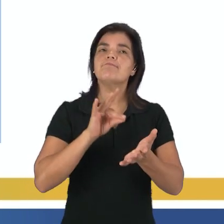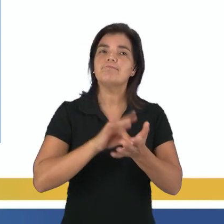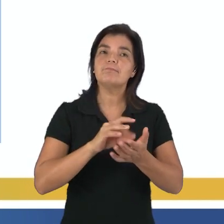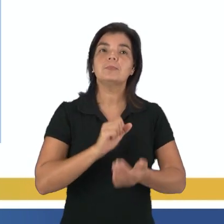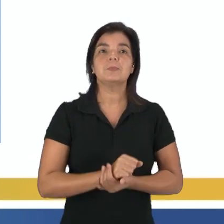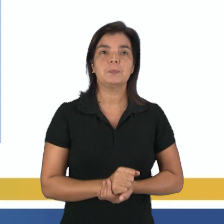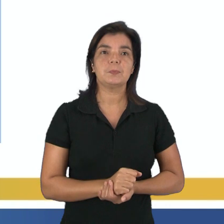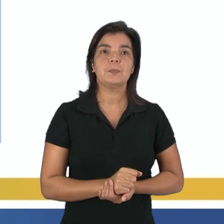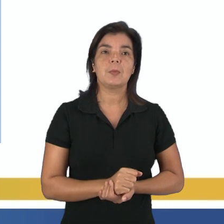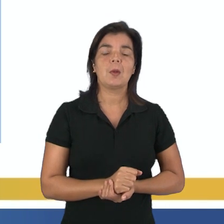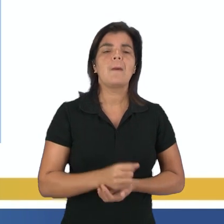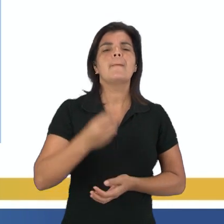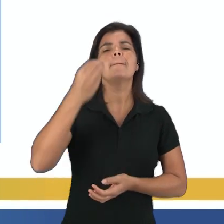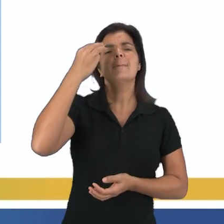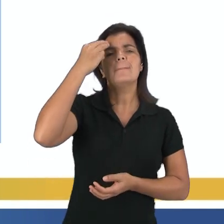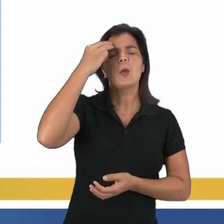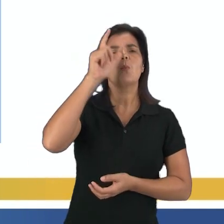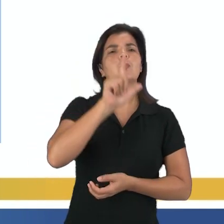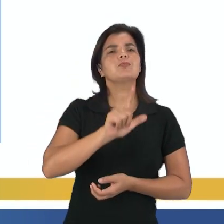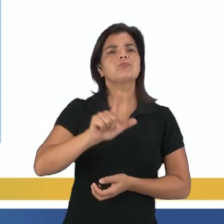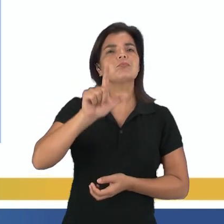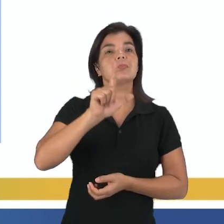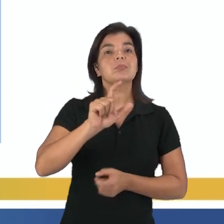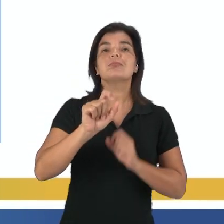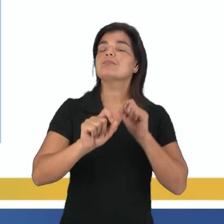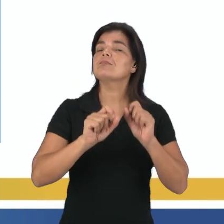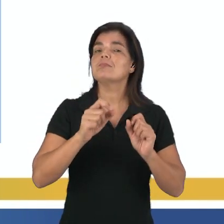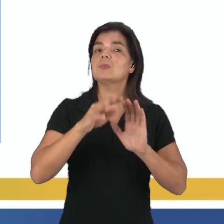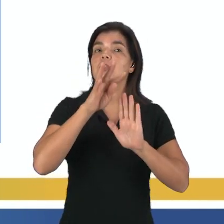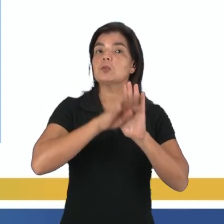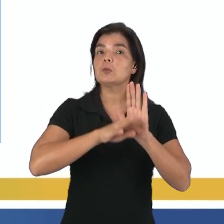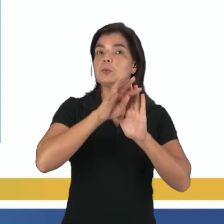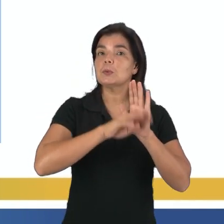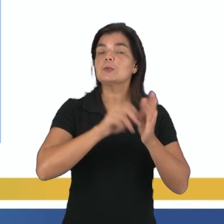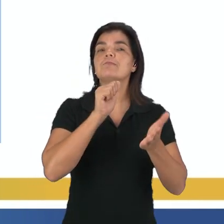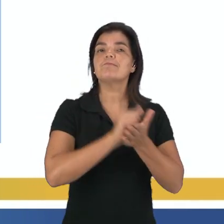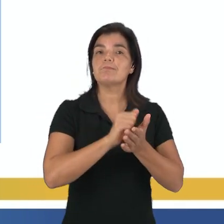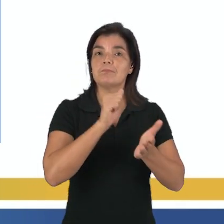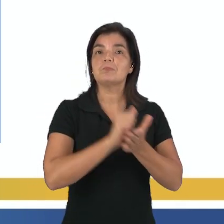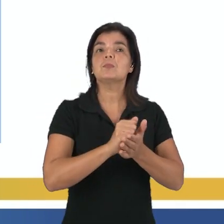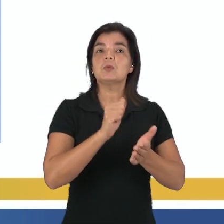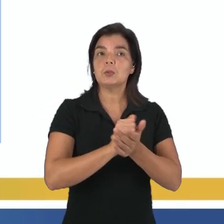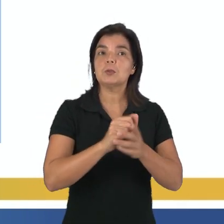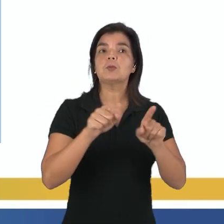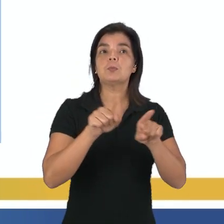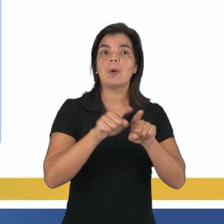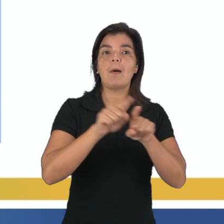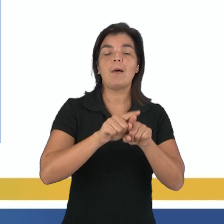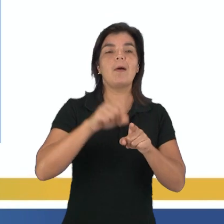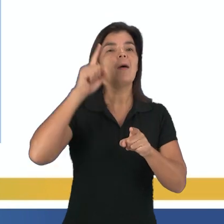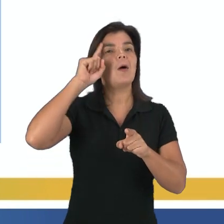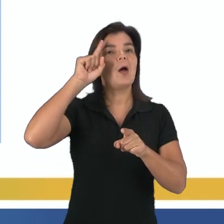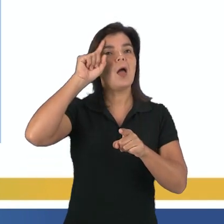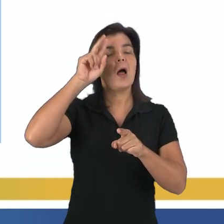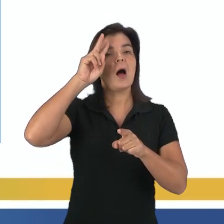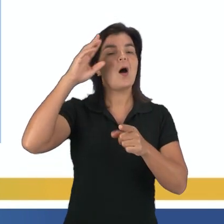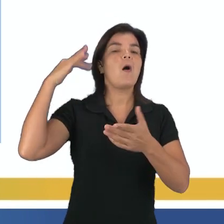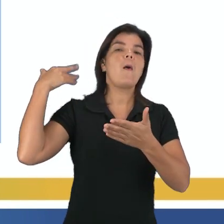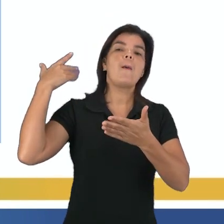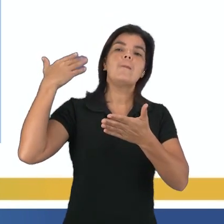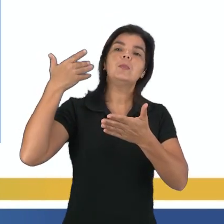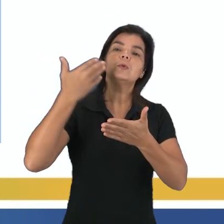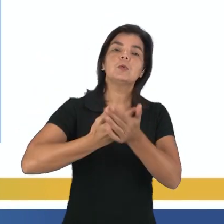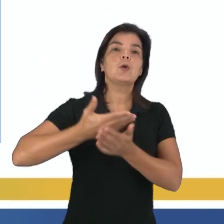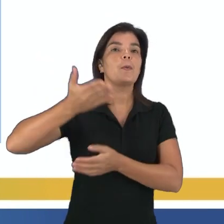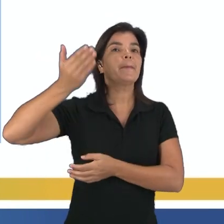as memórias literárias? As memórias literárias são textos produzidos por escritores que, ao